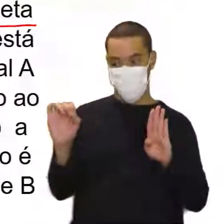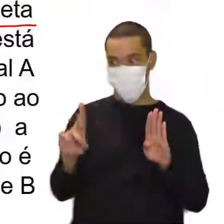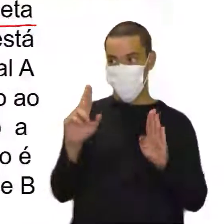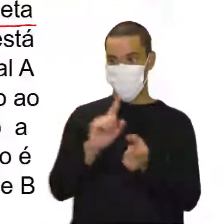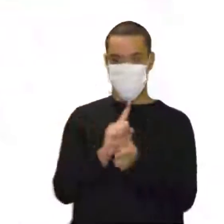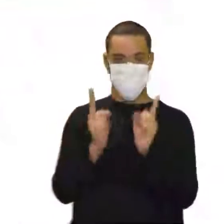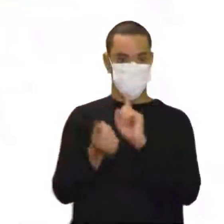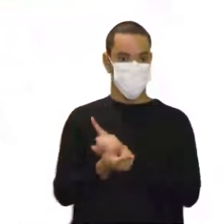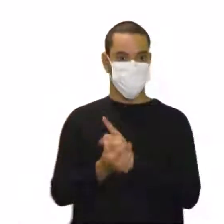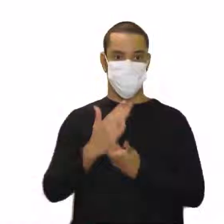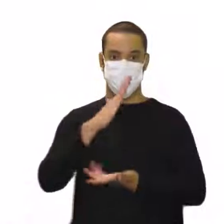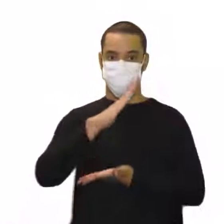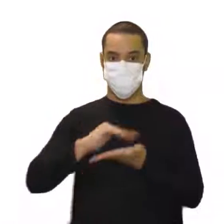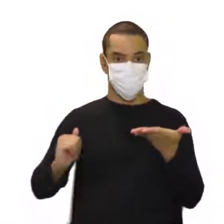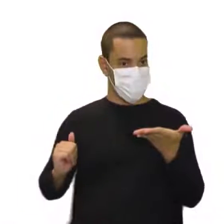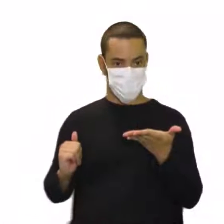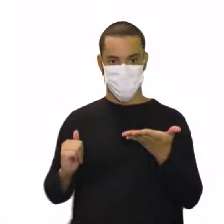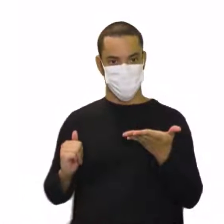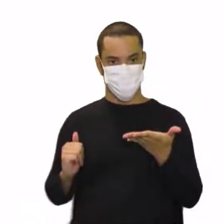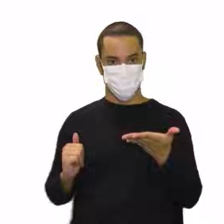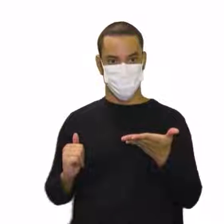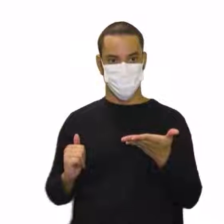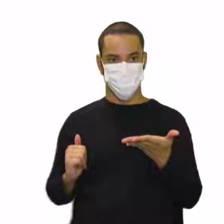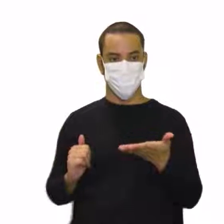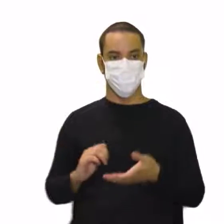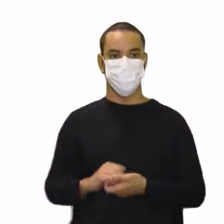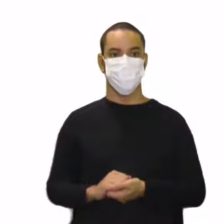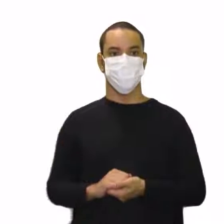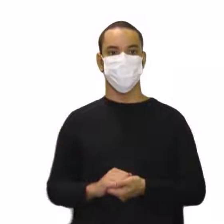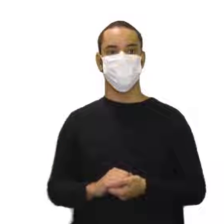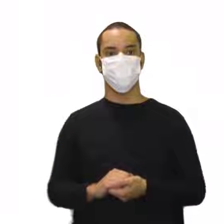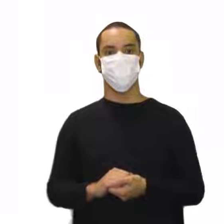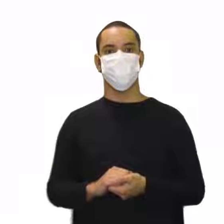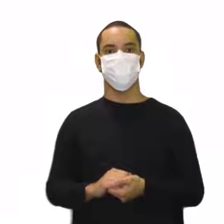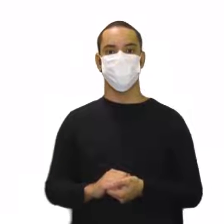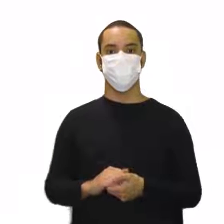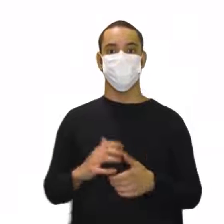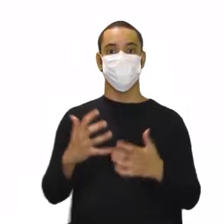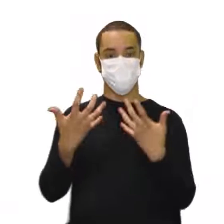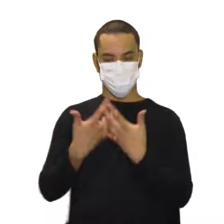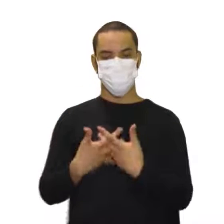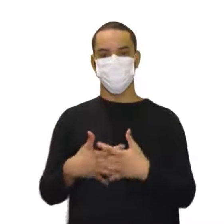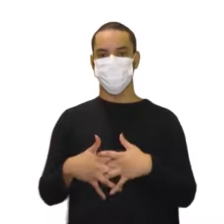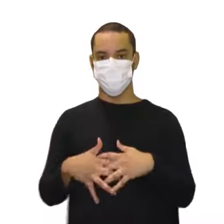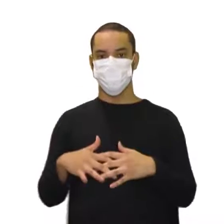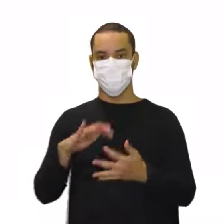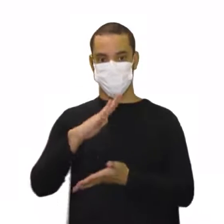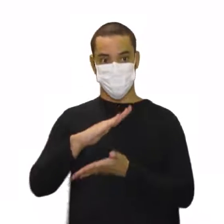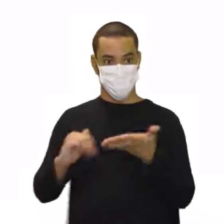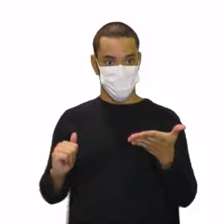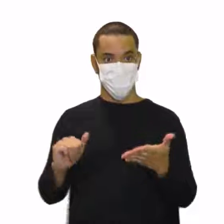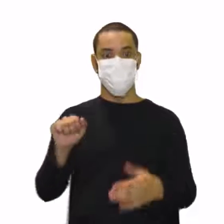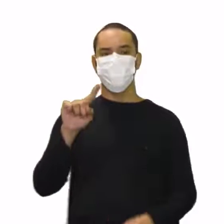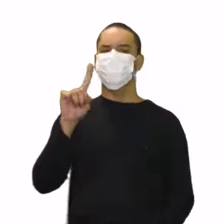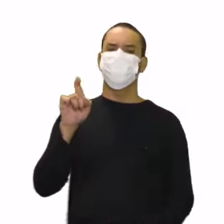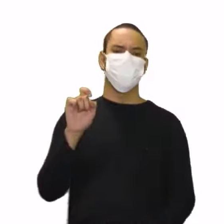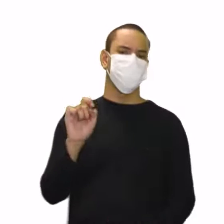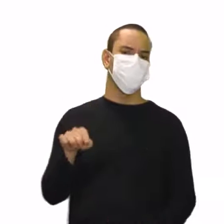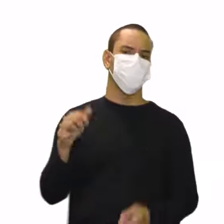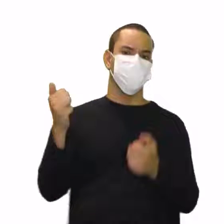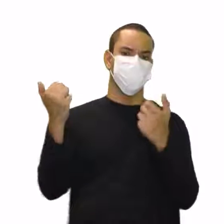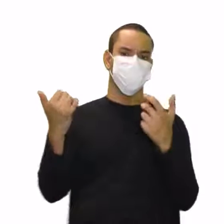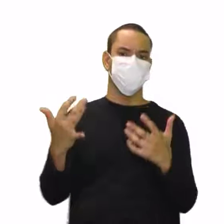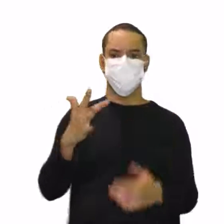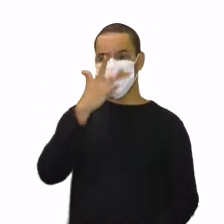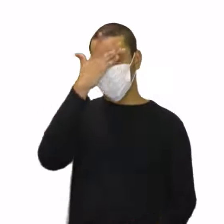ele é desarmado. Para A, né? O mecanismo é desarmado. Das suposições levantadas por essa pessoa,